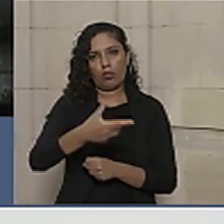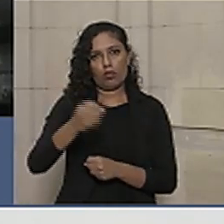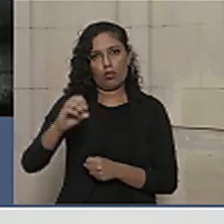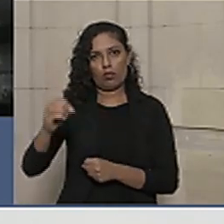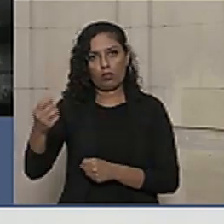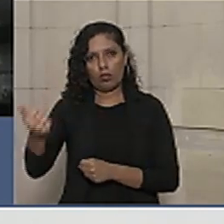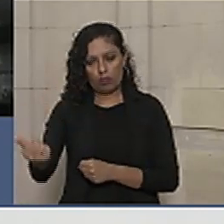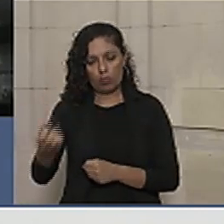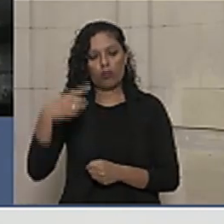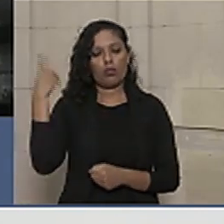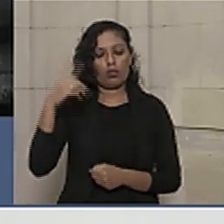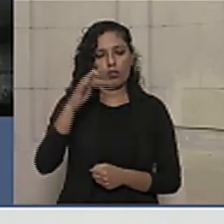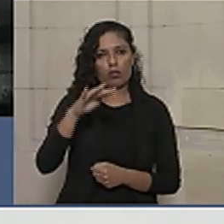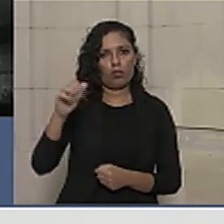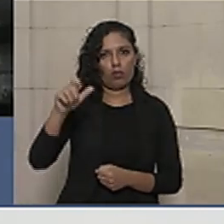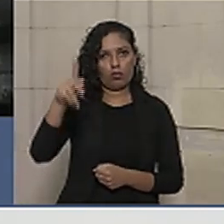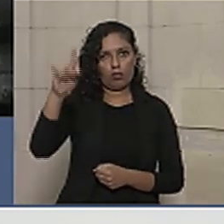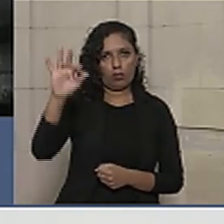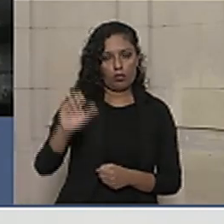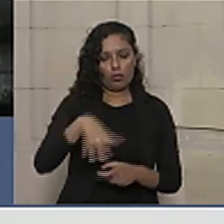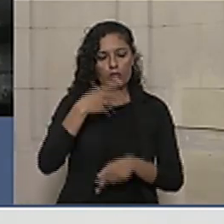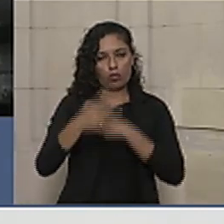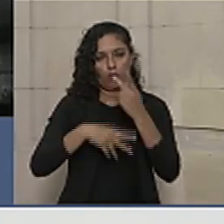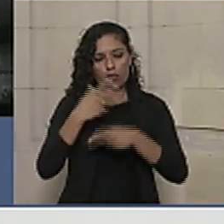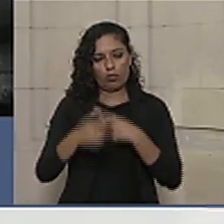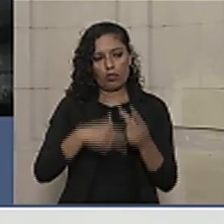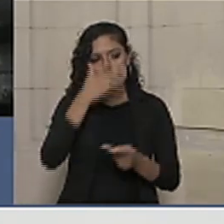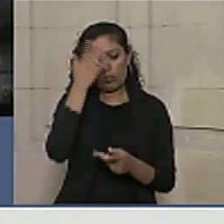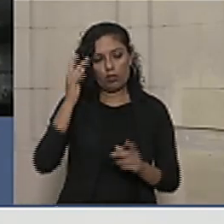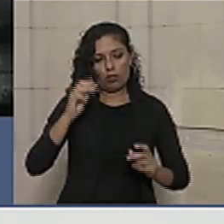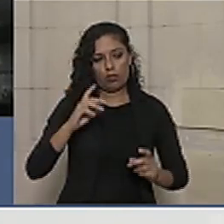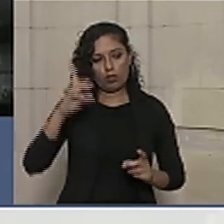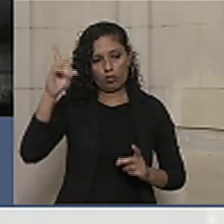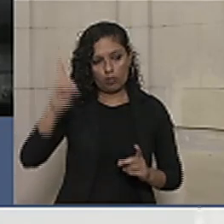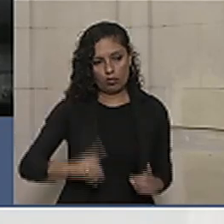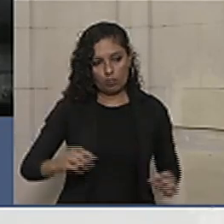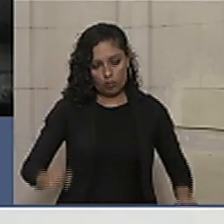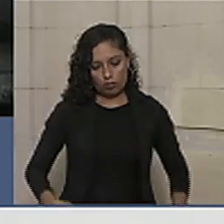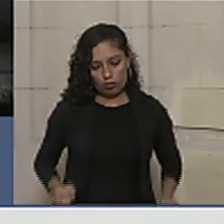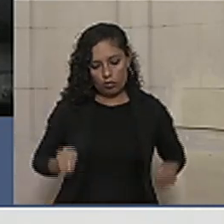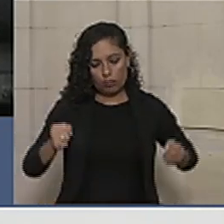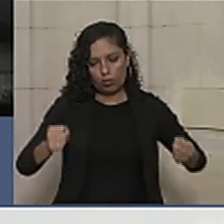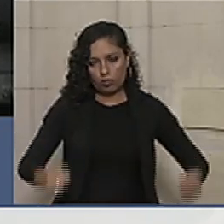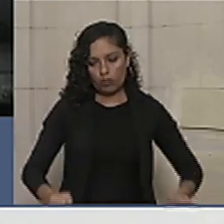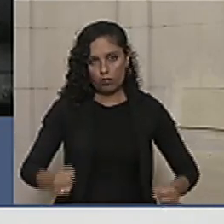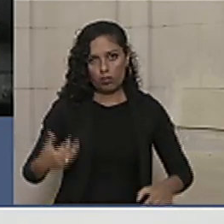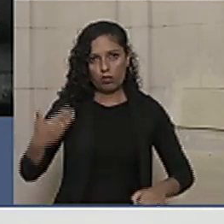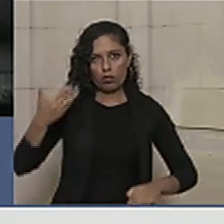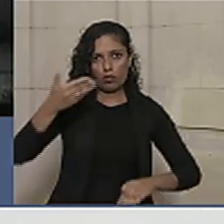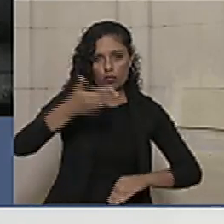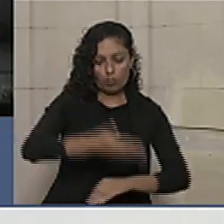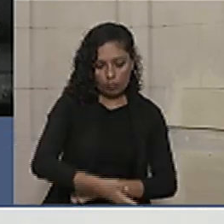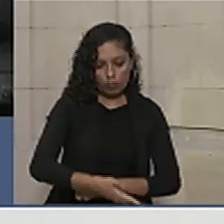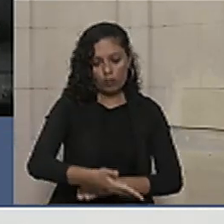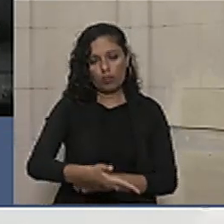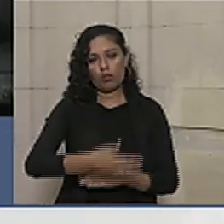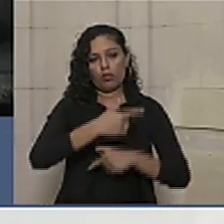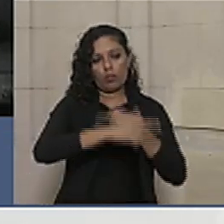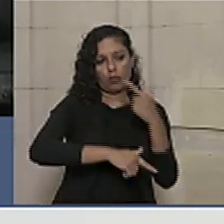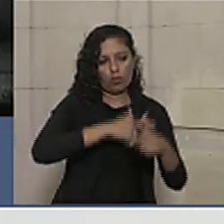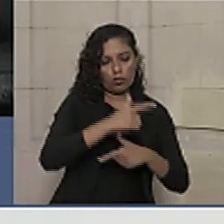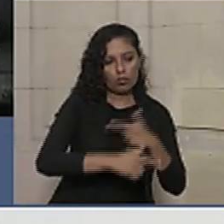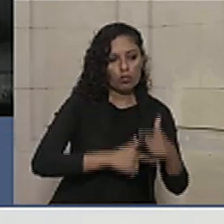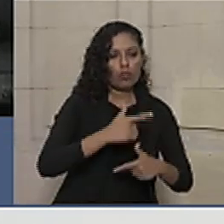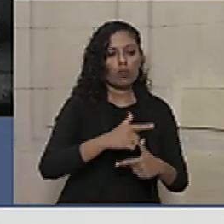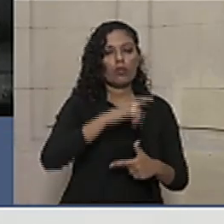autoria do deputado Felipe Soares, que considera a pessoa com deficiência para fim de ingresso na reserva percentual de vagas para o provimento